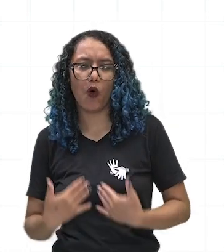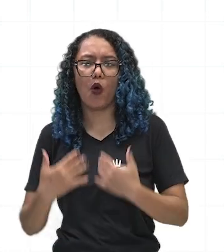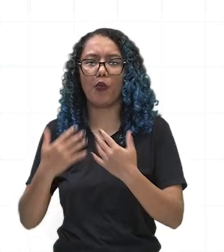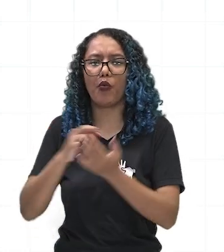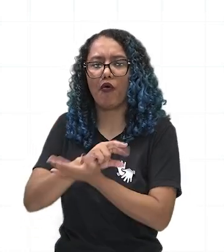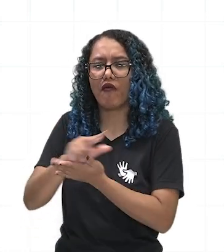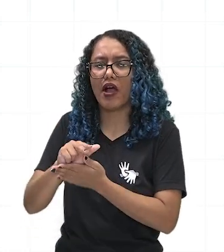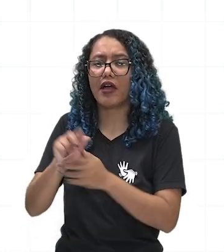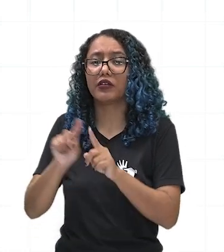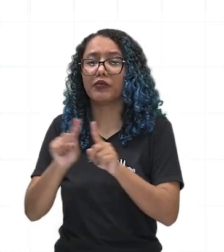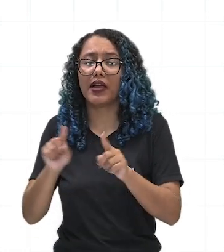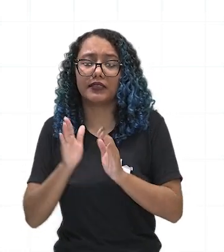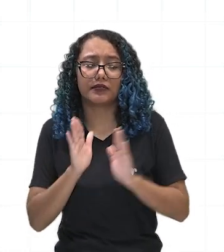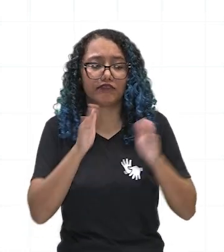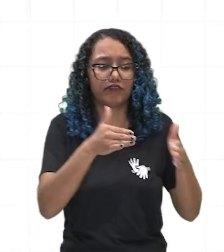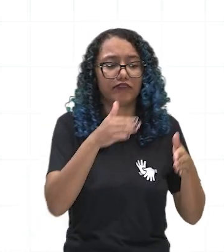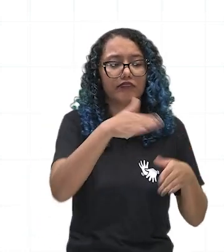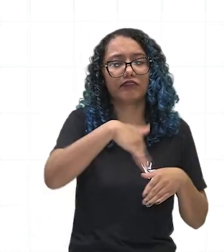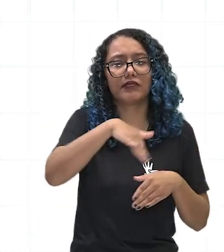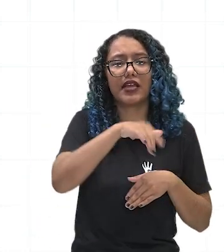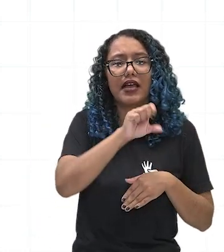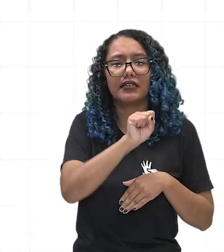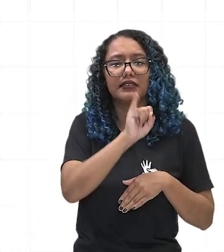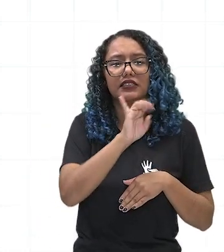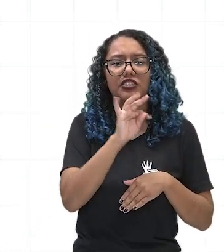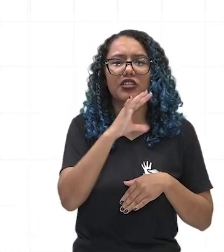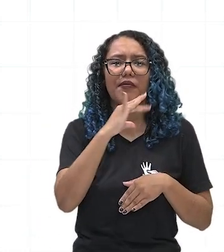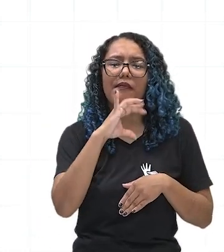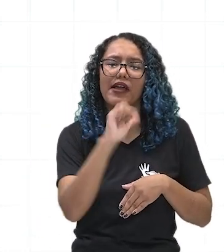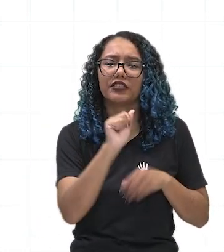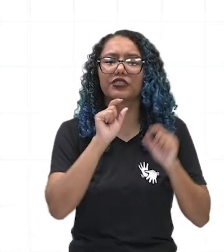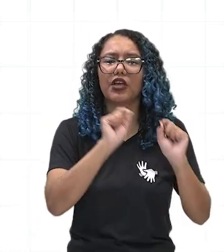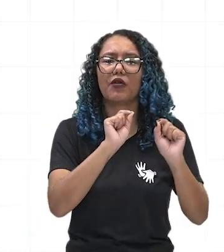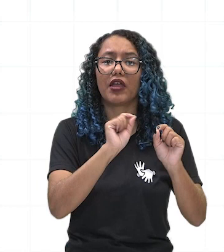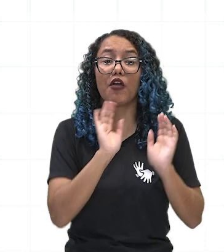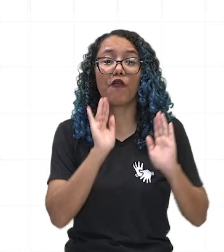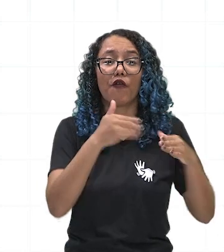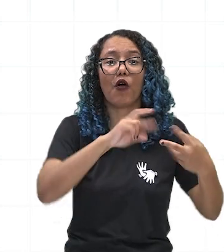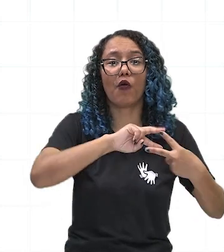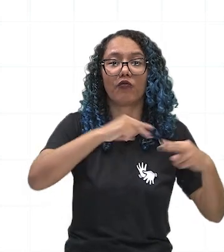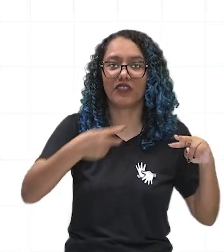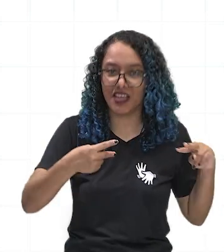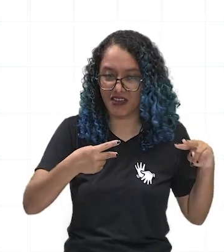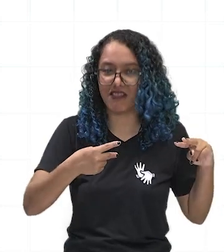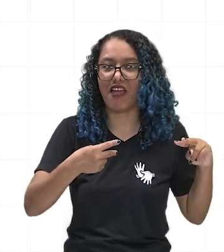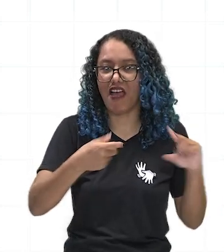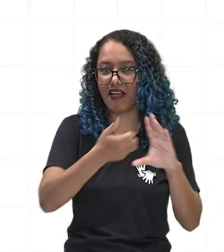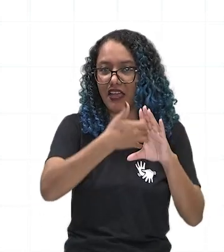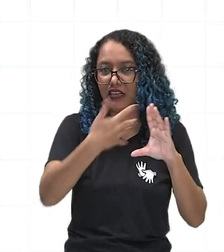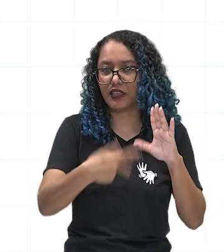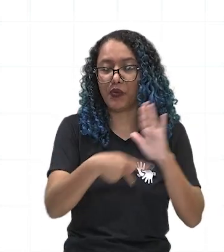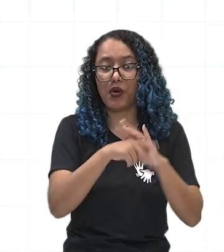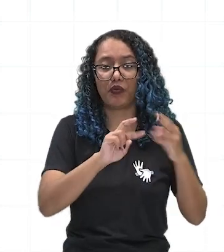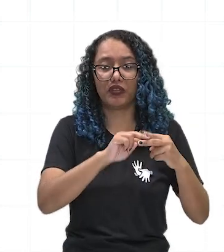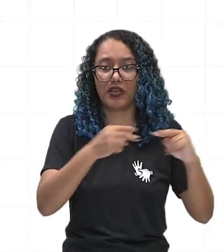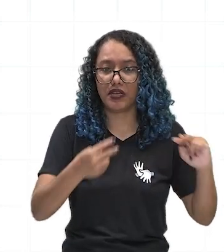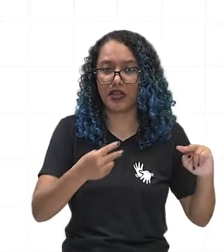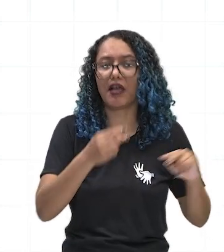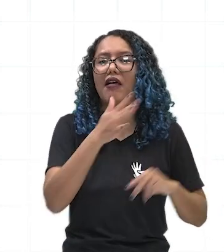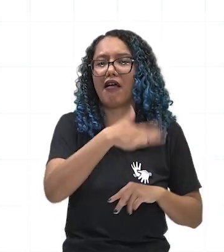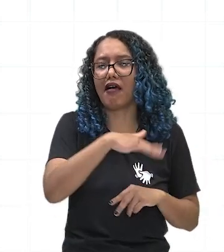ela vai ajudar nessa classificação porque ela vai usar ali o DNA. Então a sistemática, que também é uma